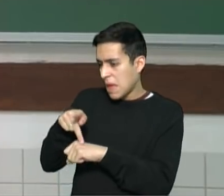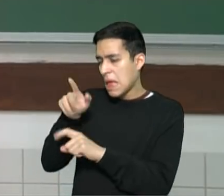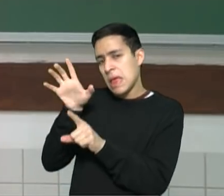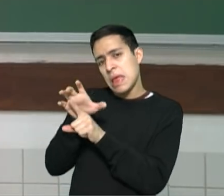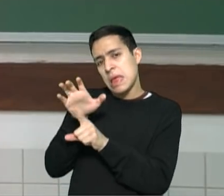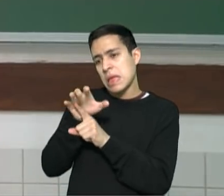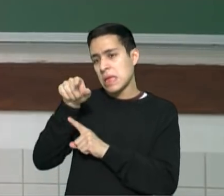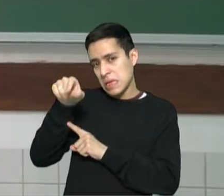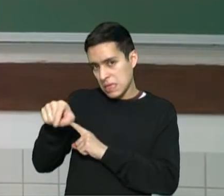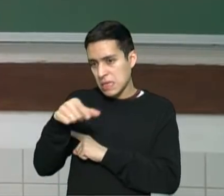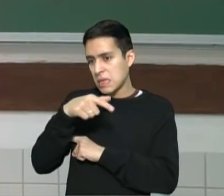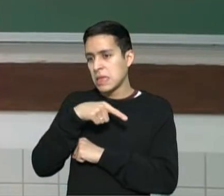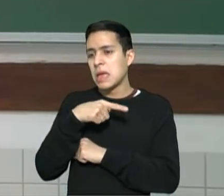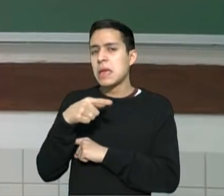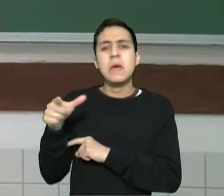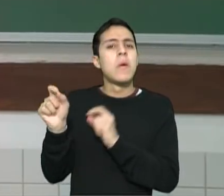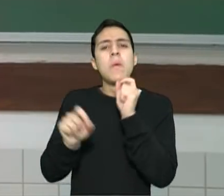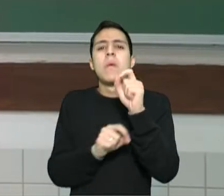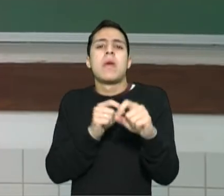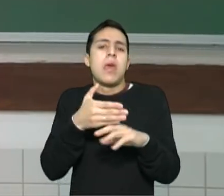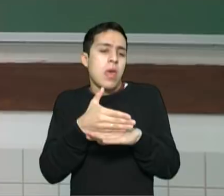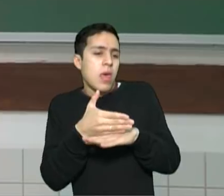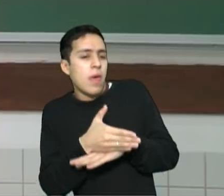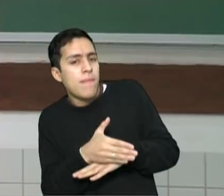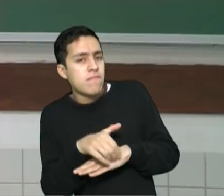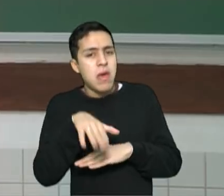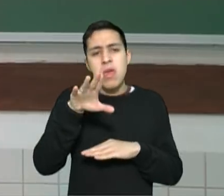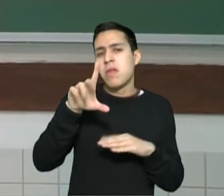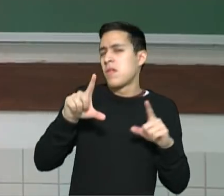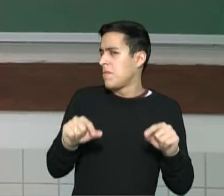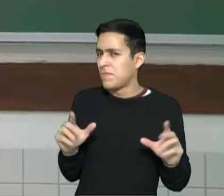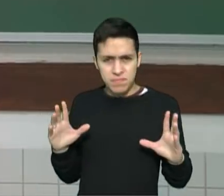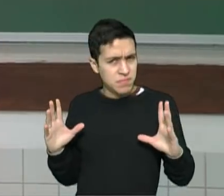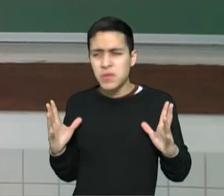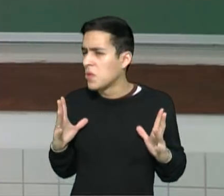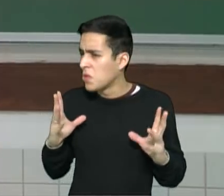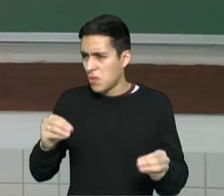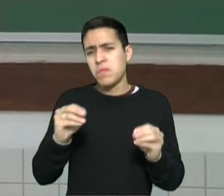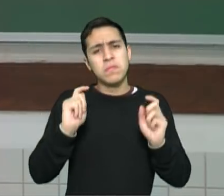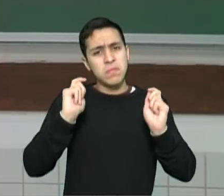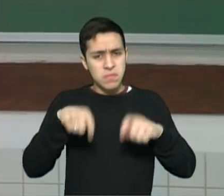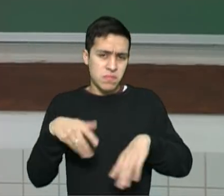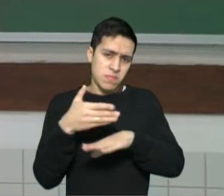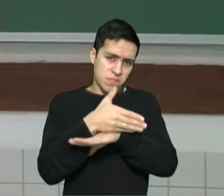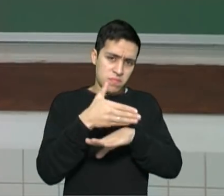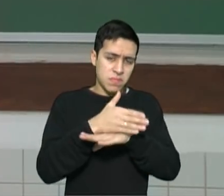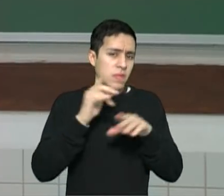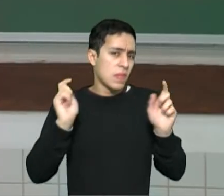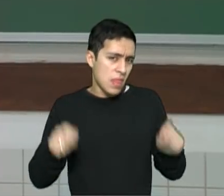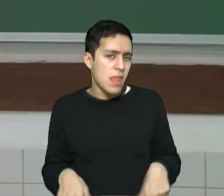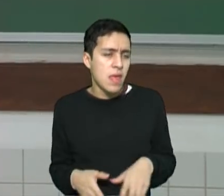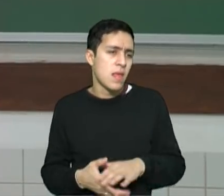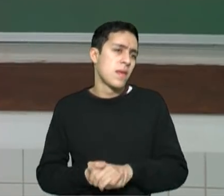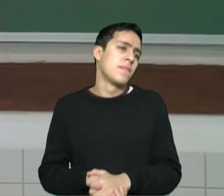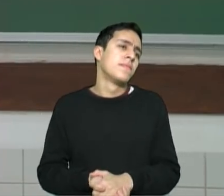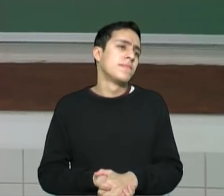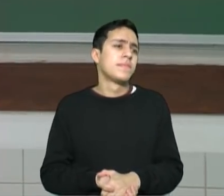que ele tem, ou um estado, ele tem um acesso mais ou menos. Não, todos têm o mesmo acesso, ok?